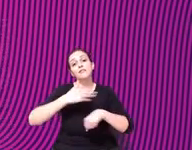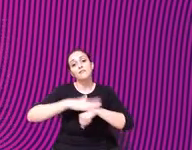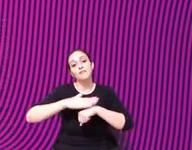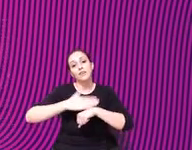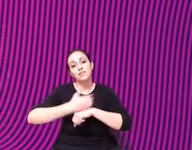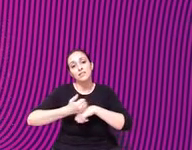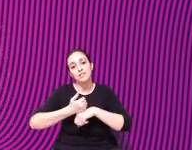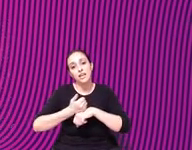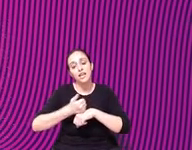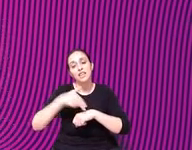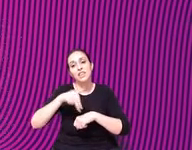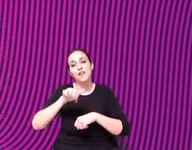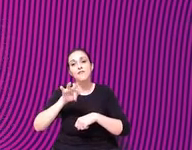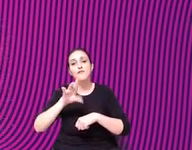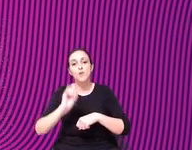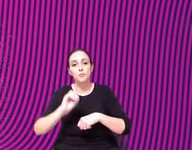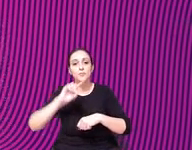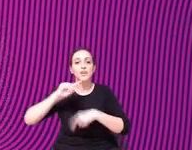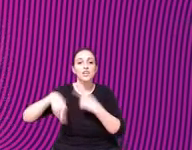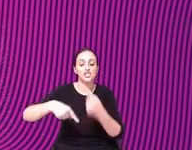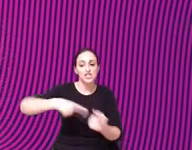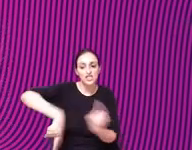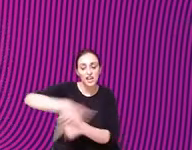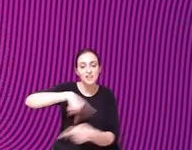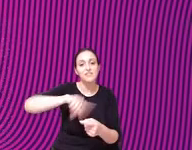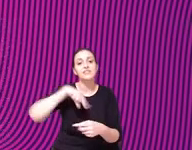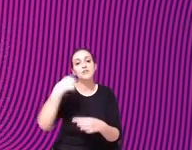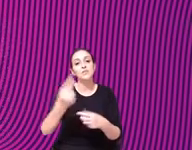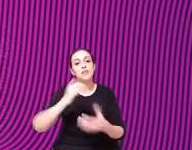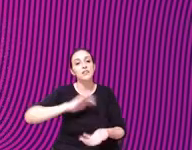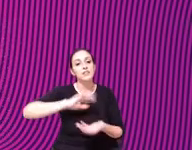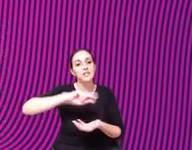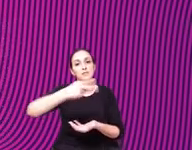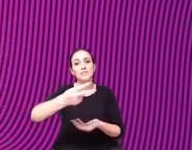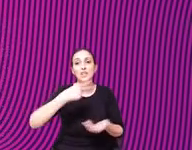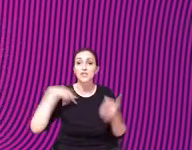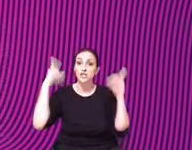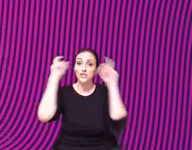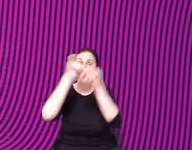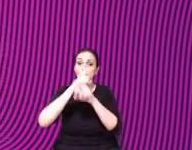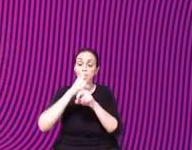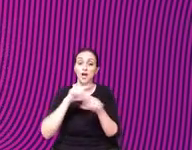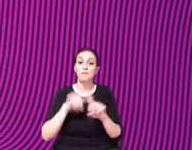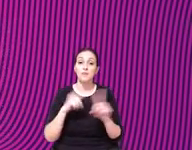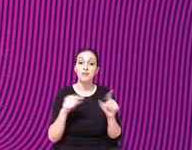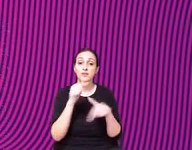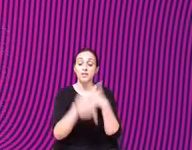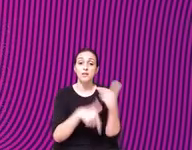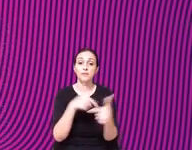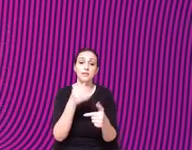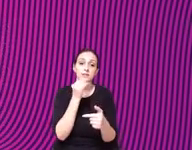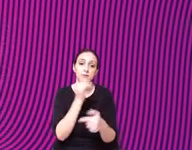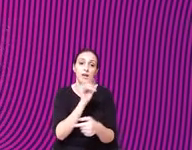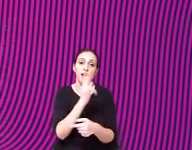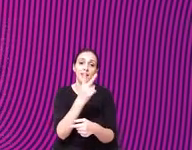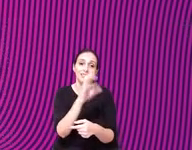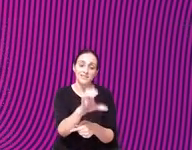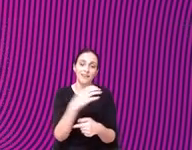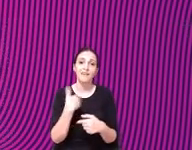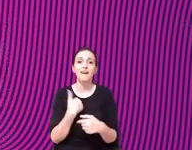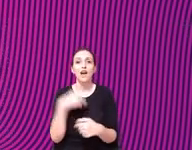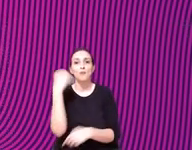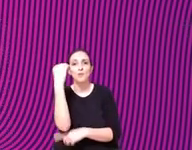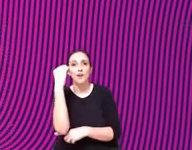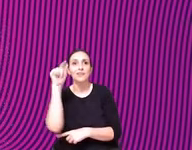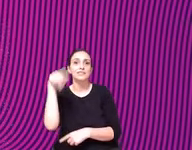estão fazendo o transplante. Então, eles fazem todo por uma dificuldade. Agora, um serviço como o HC, ou Porto Alegre, São Paulo,